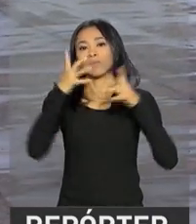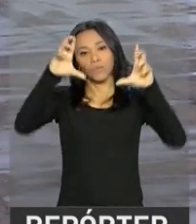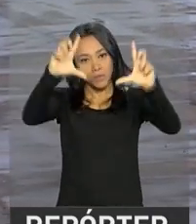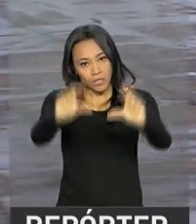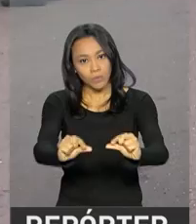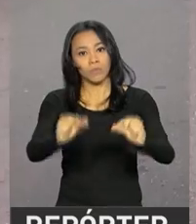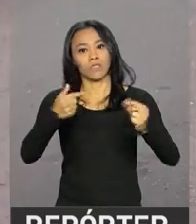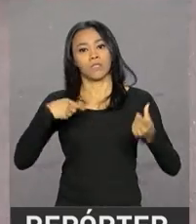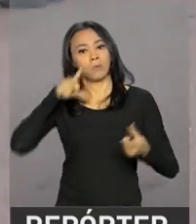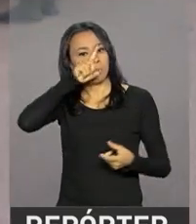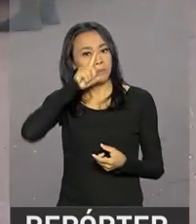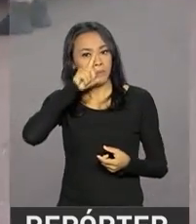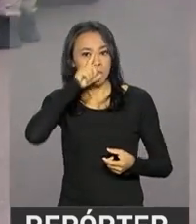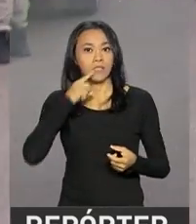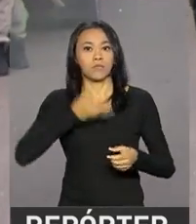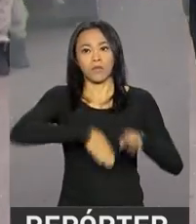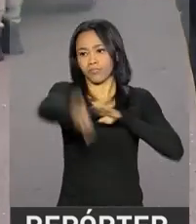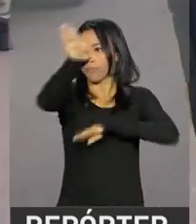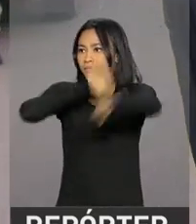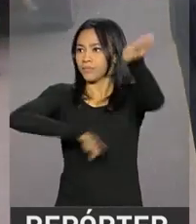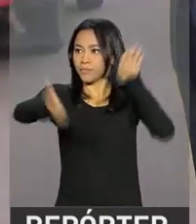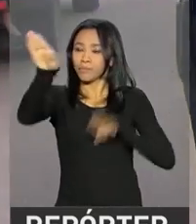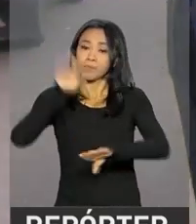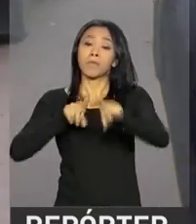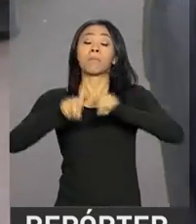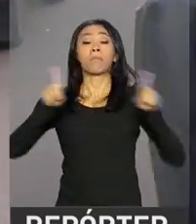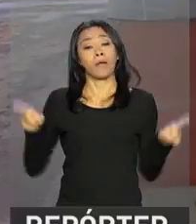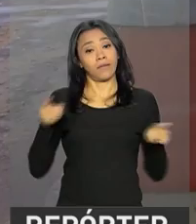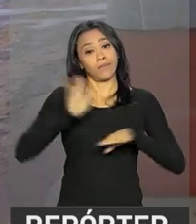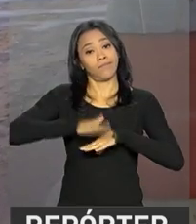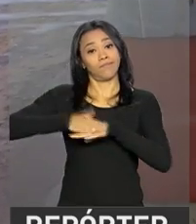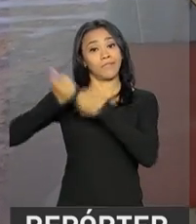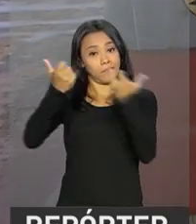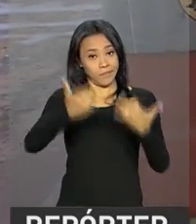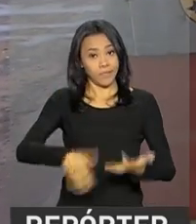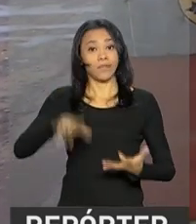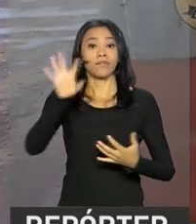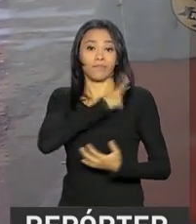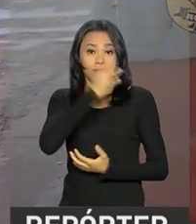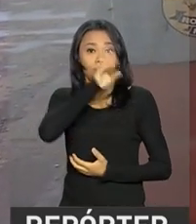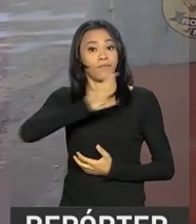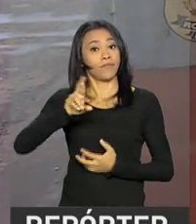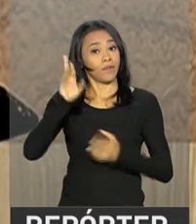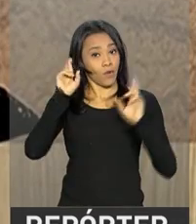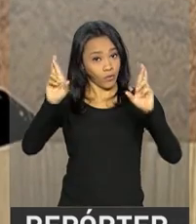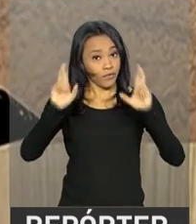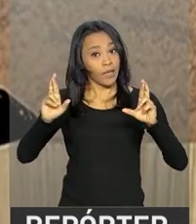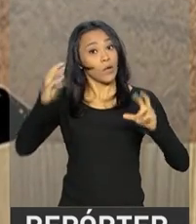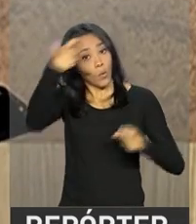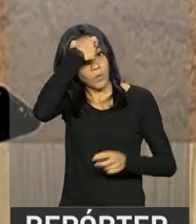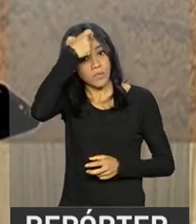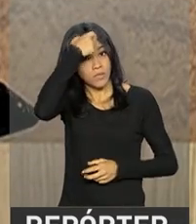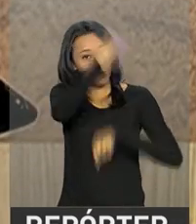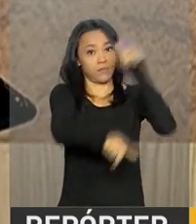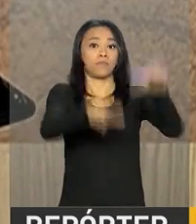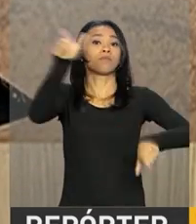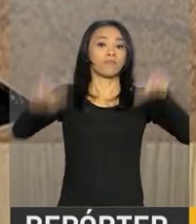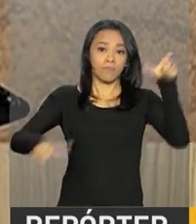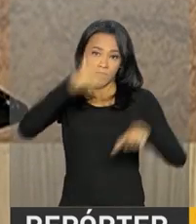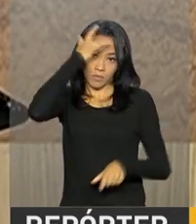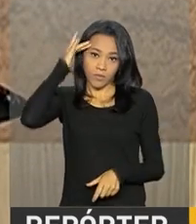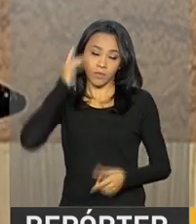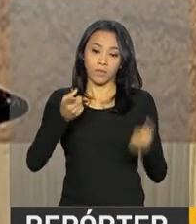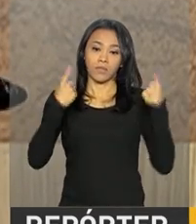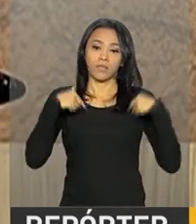violentas mas ainda é preciso segundo a prf a conscientização dos motoristas grande parte dos números dos acidentes